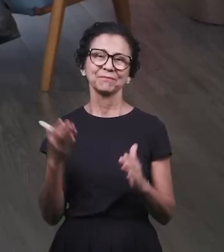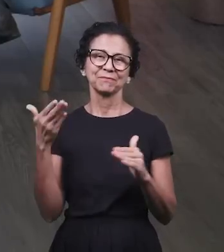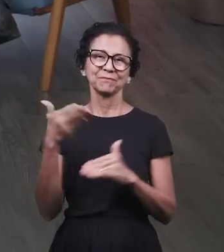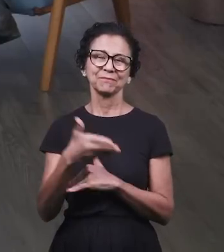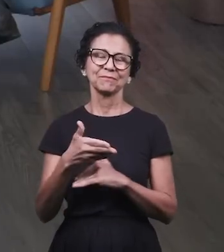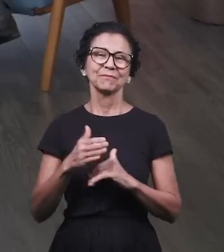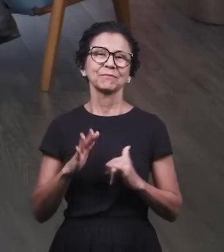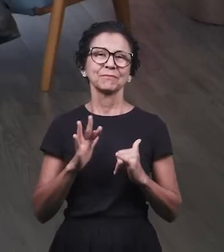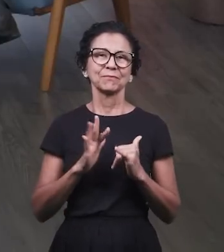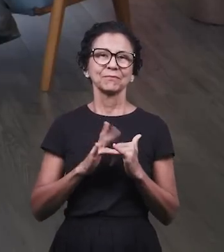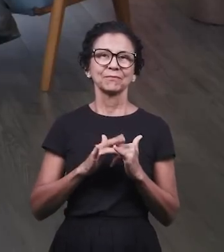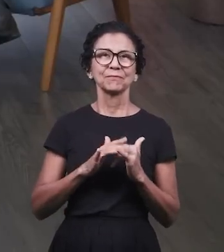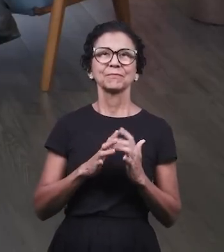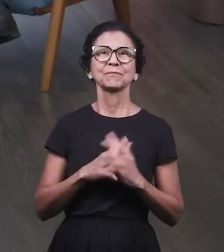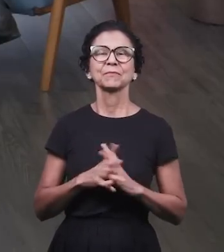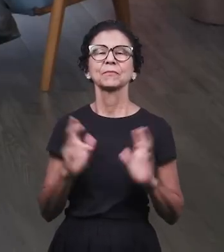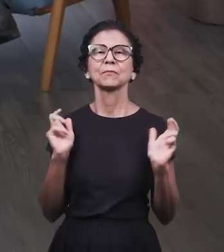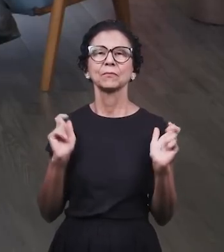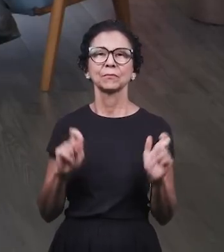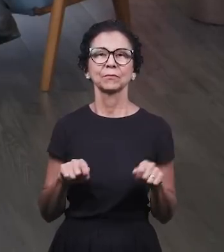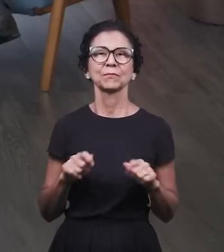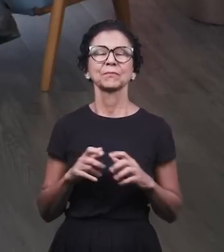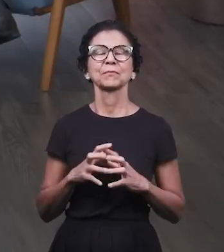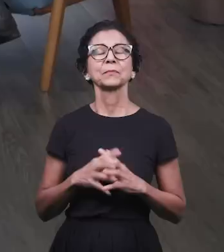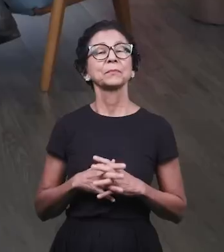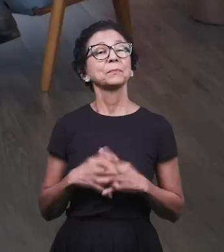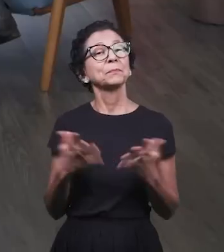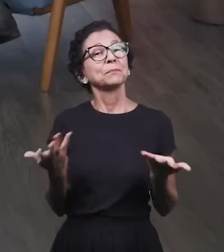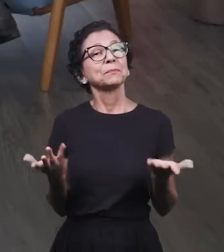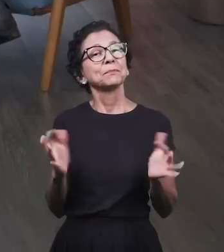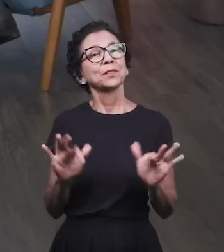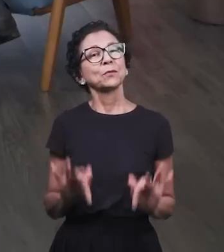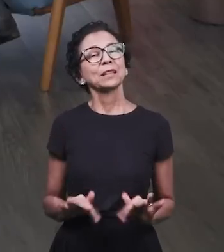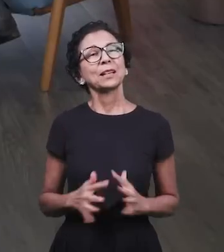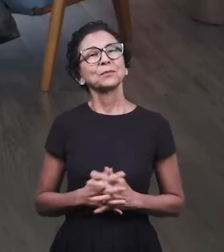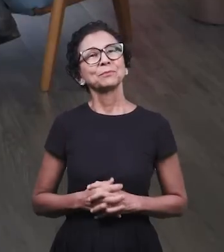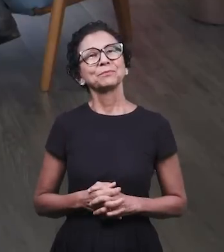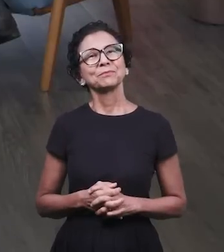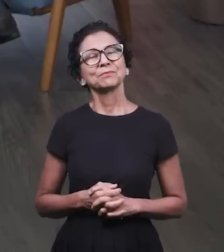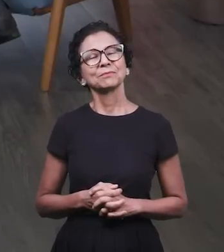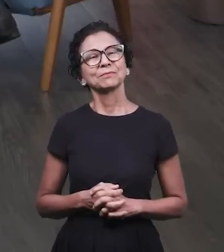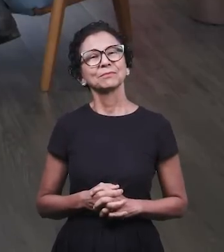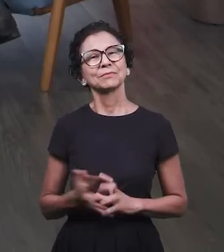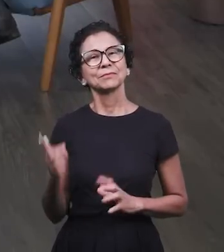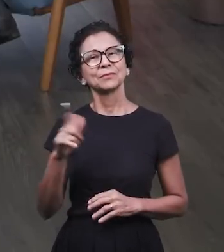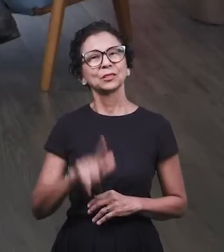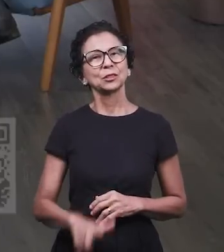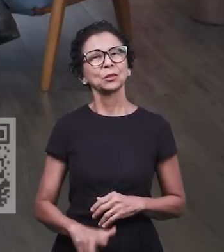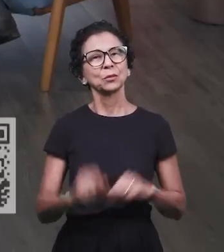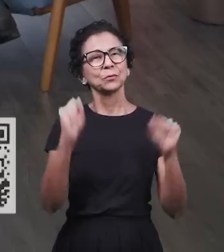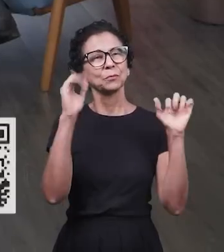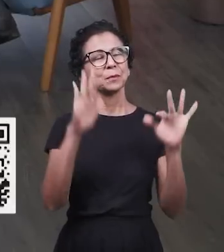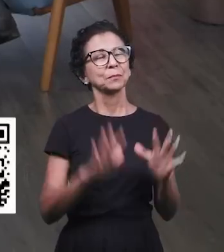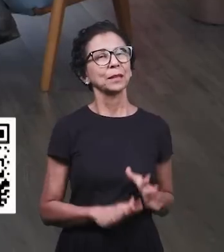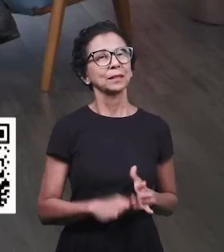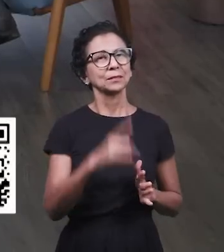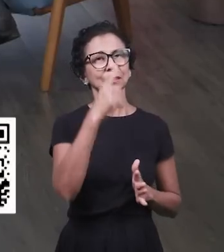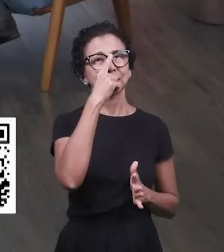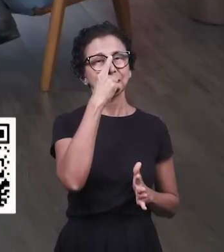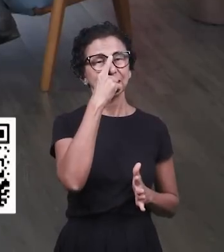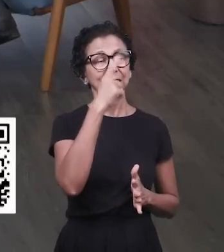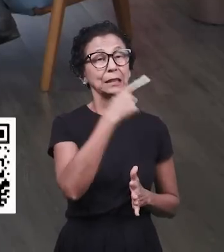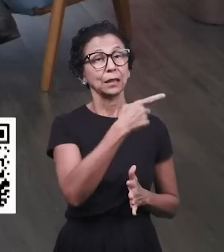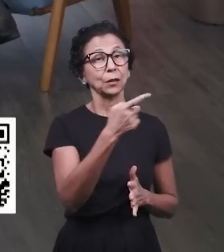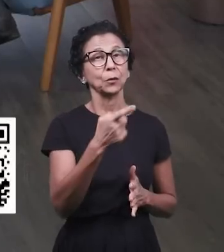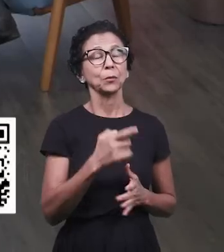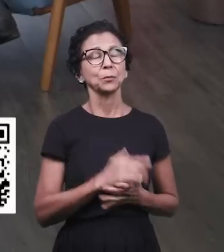canal e vai ter essa possibilidade de participar. Queridos, chegamos então ao final. Mais uma vez foi uma bênção. Mais uma vez, Daniel, como você falou